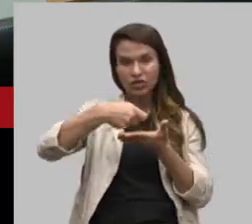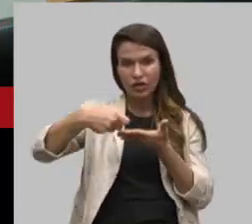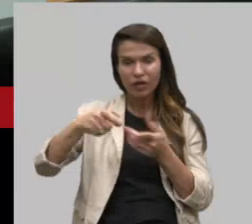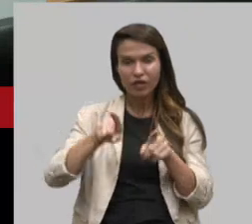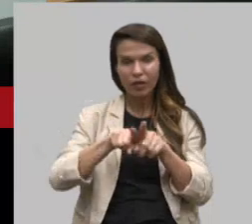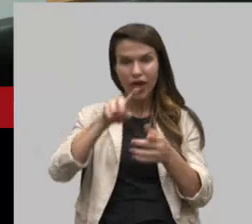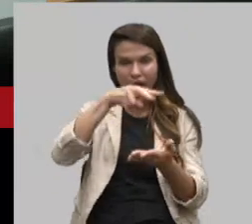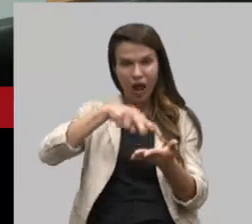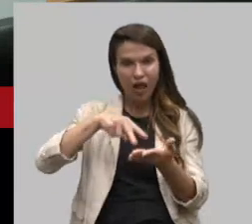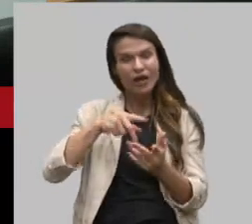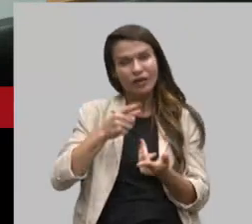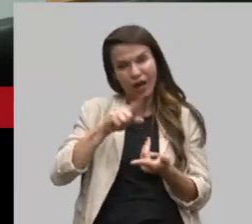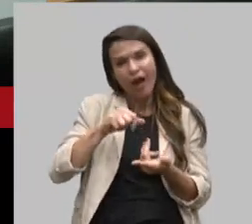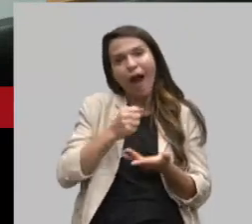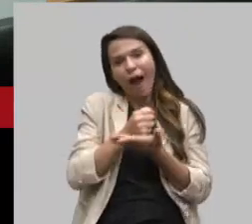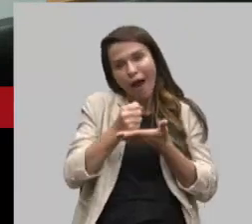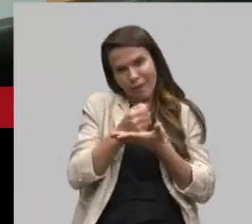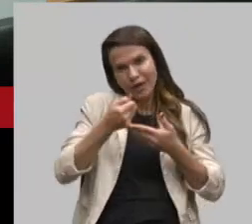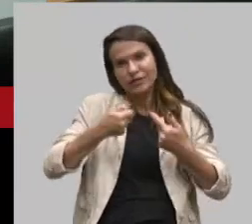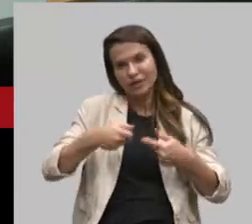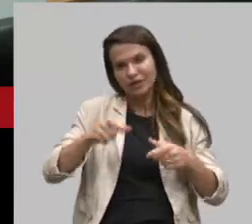que é o mínimo que elas